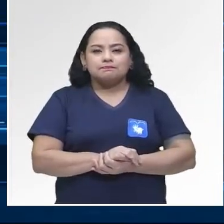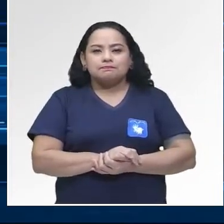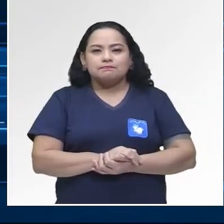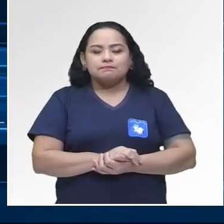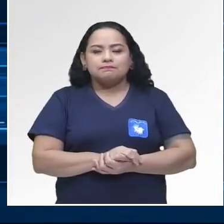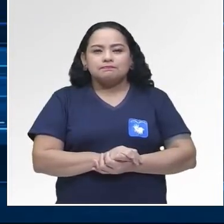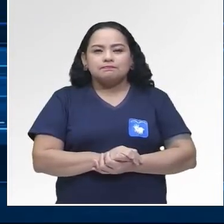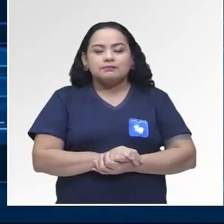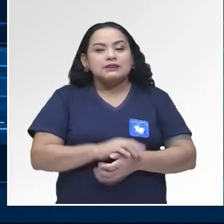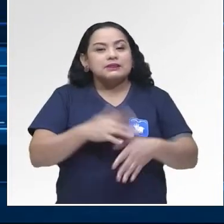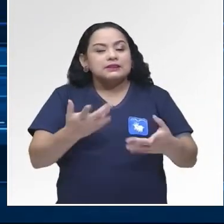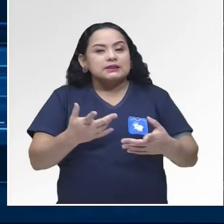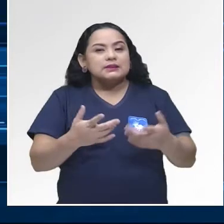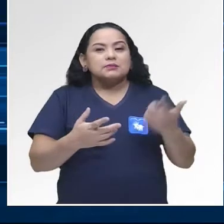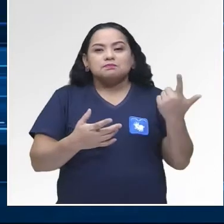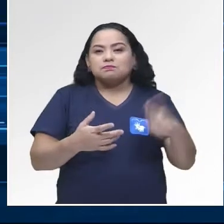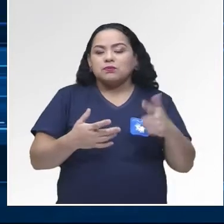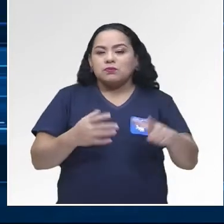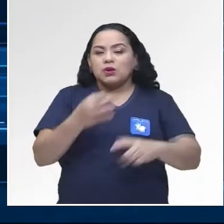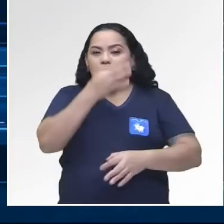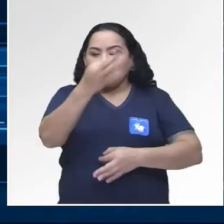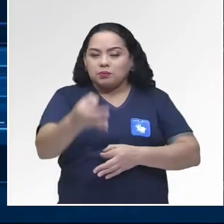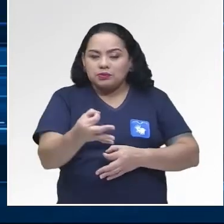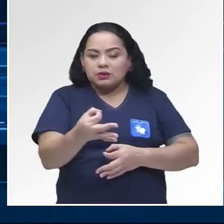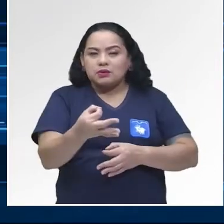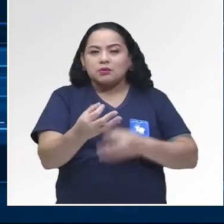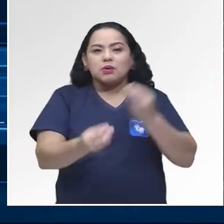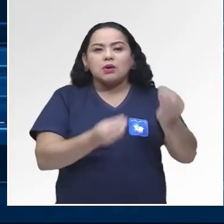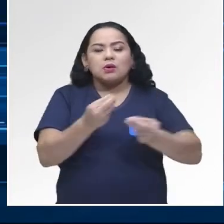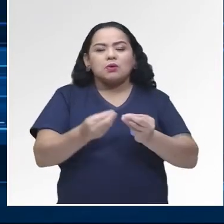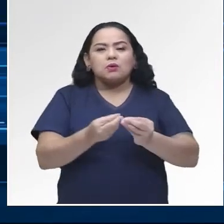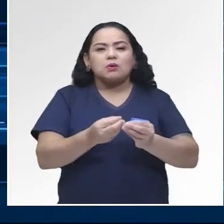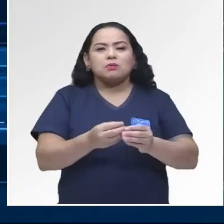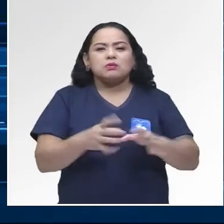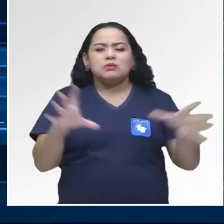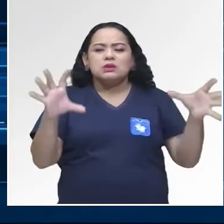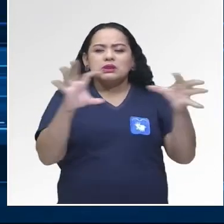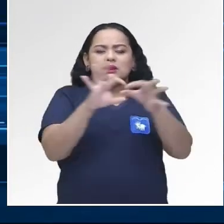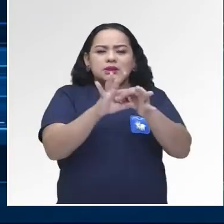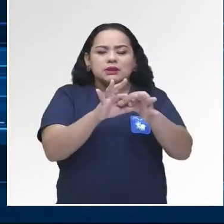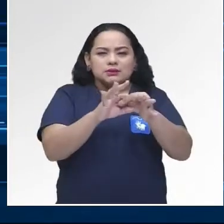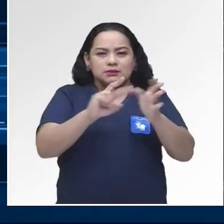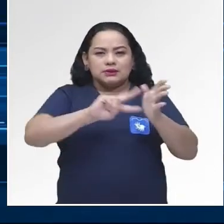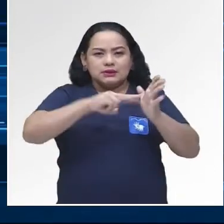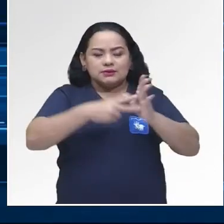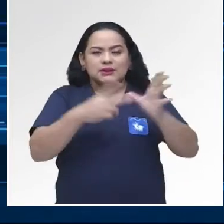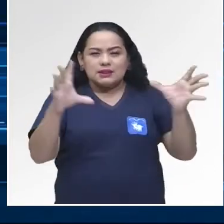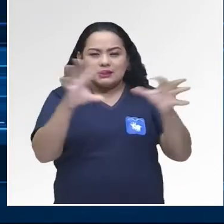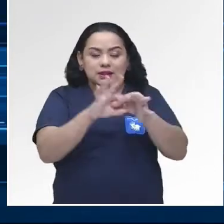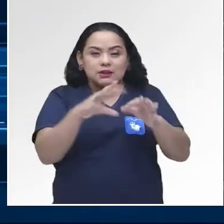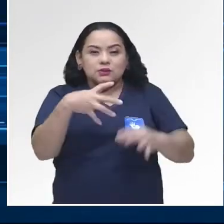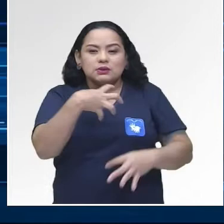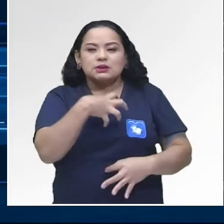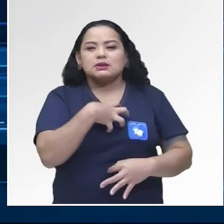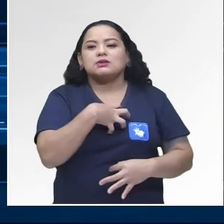E se ele é acrítico, ele está muito mais ligado com o